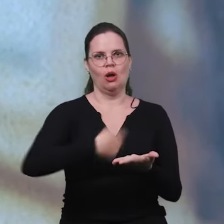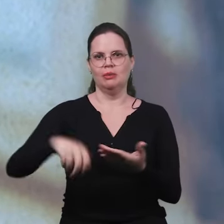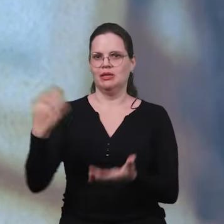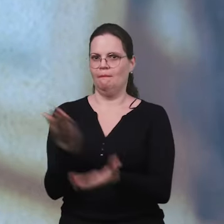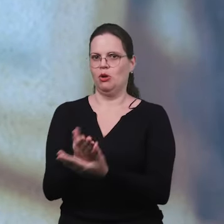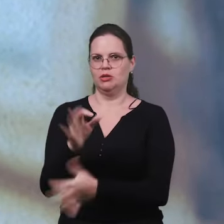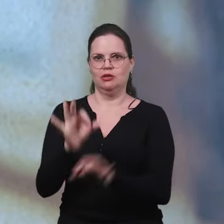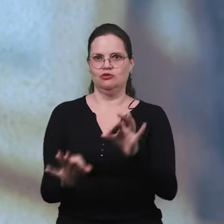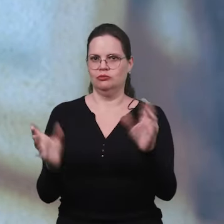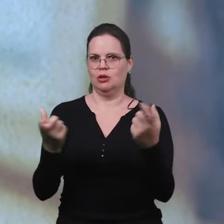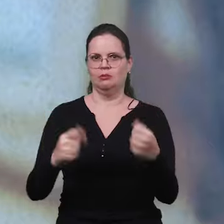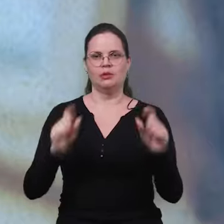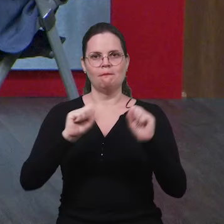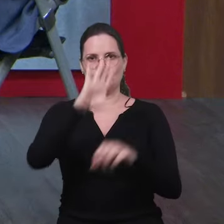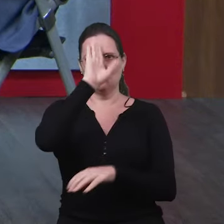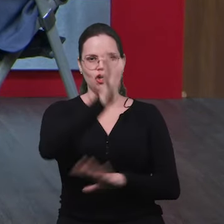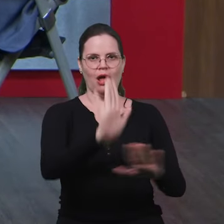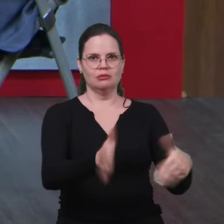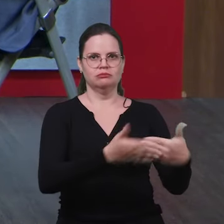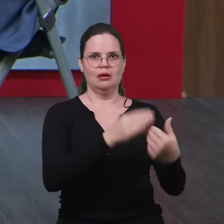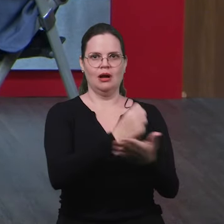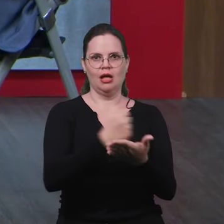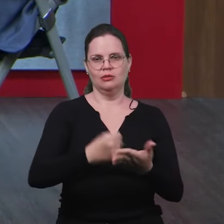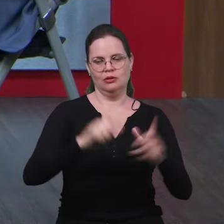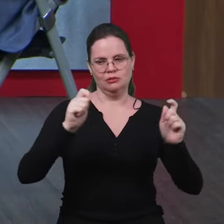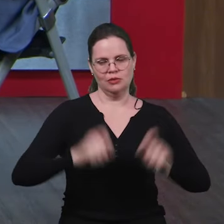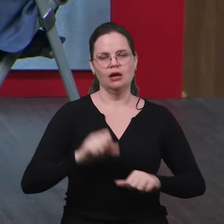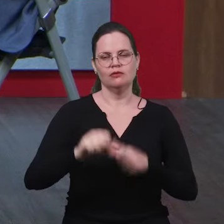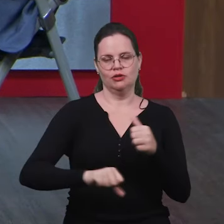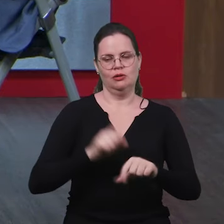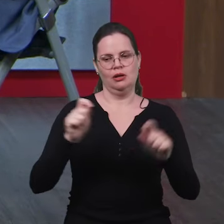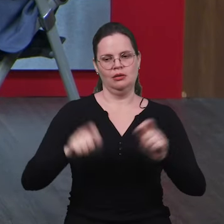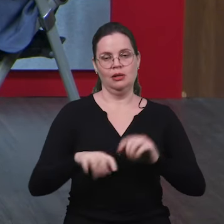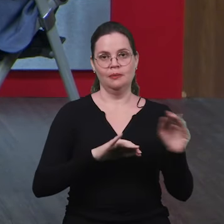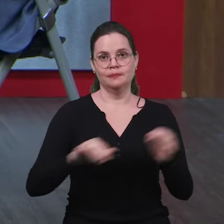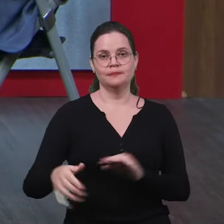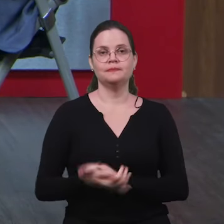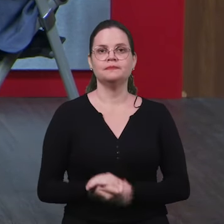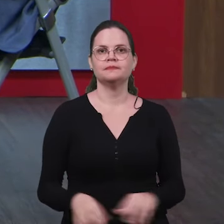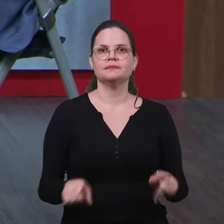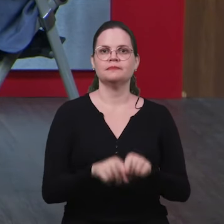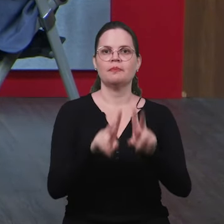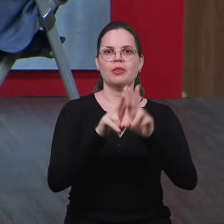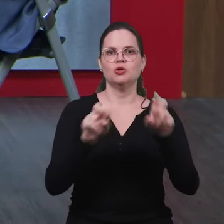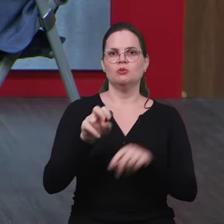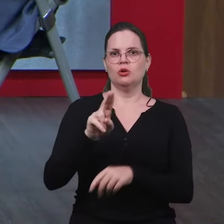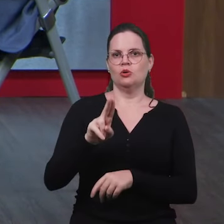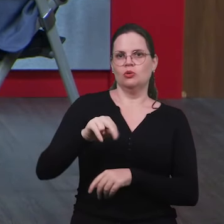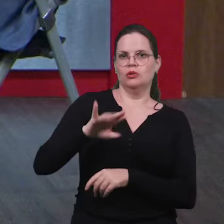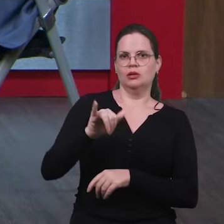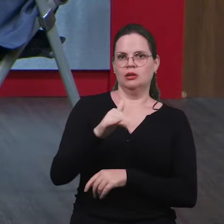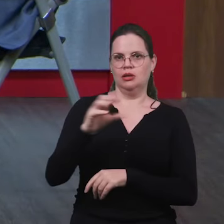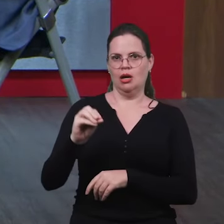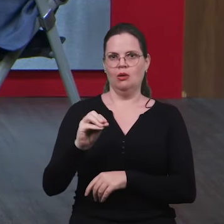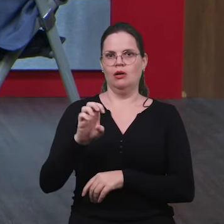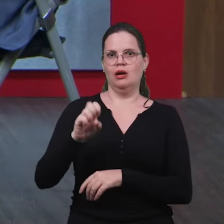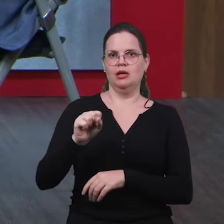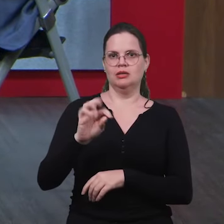ação judicial. Então, também já é um avanço. E com relação, nesses casos, com relação à união estável, tem